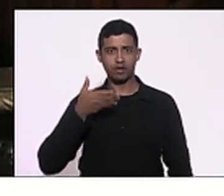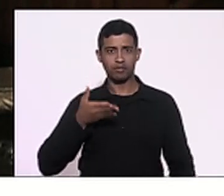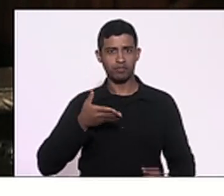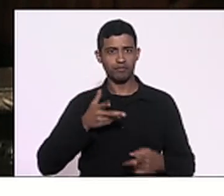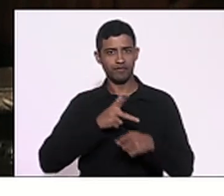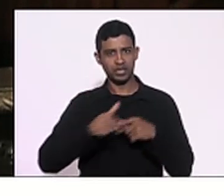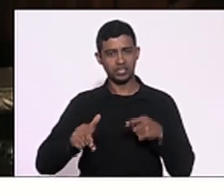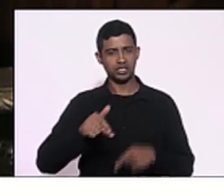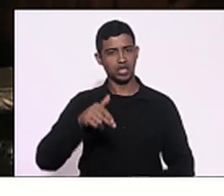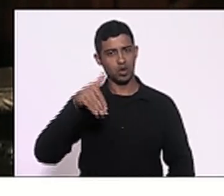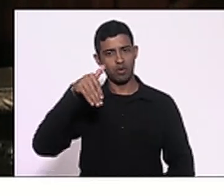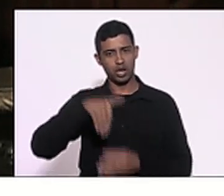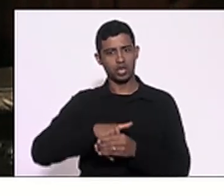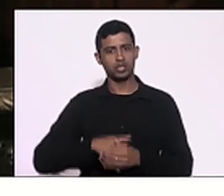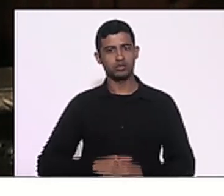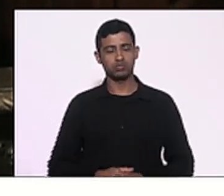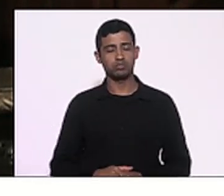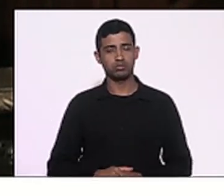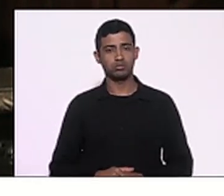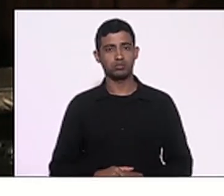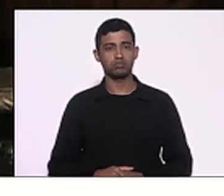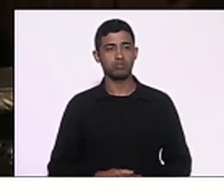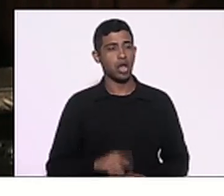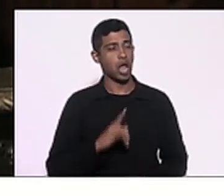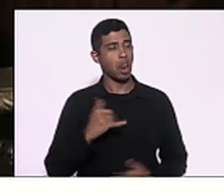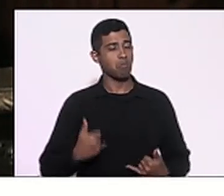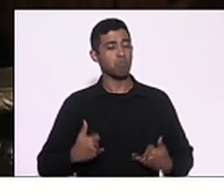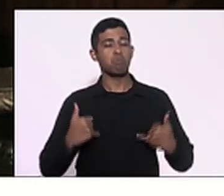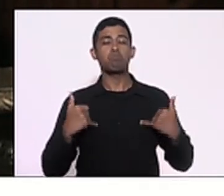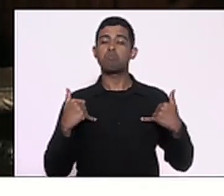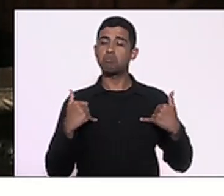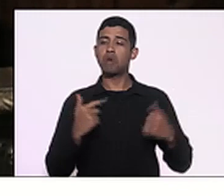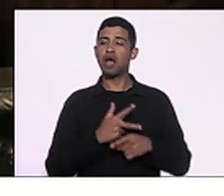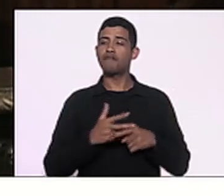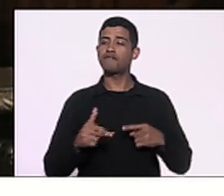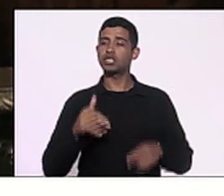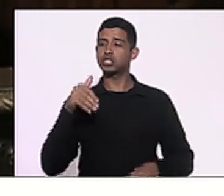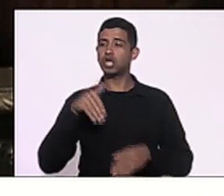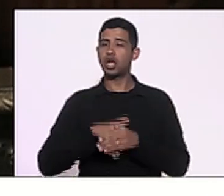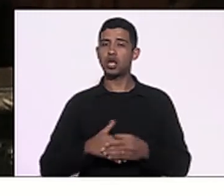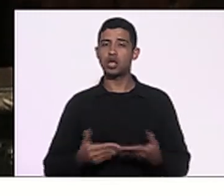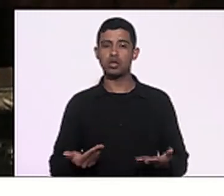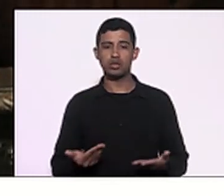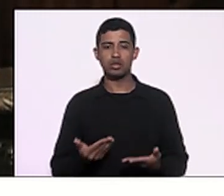ministro fascista e despreparado está praticando